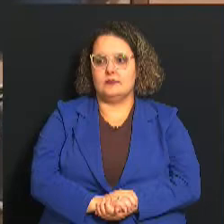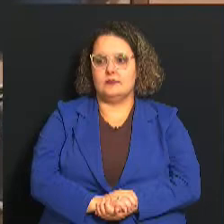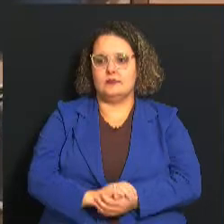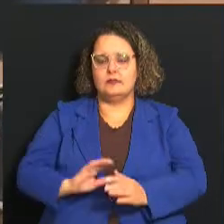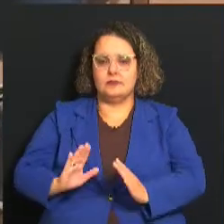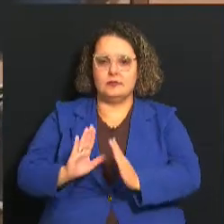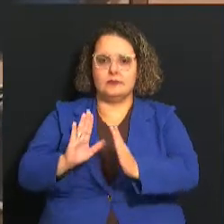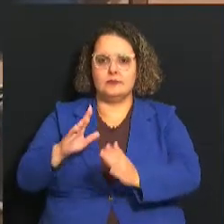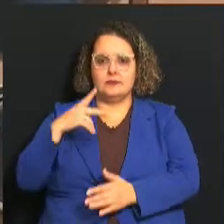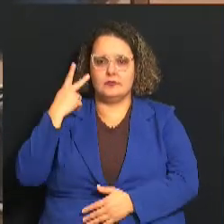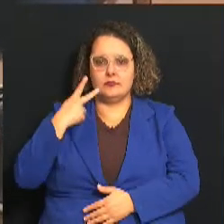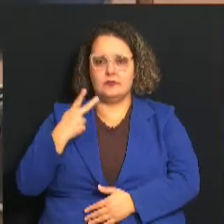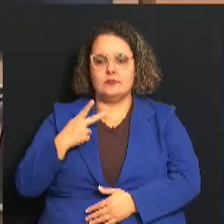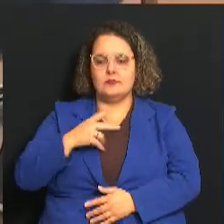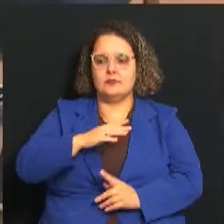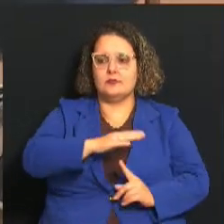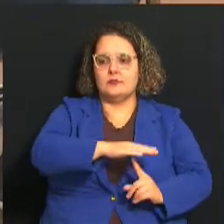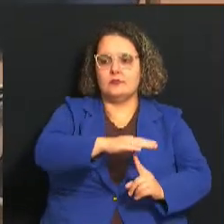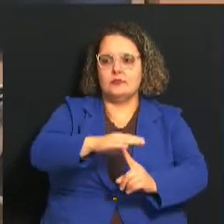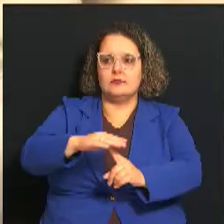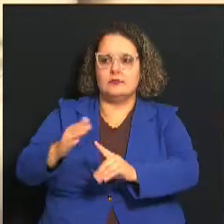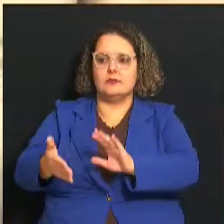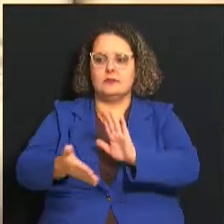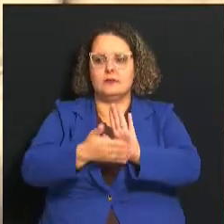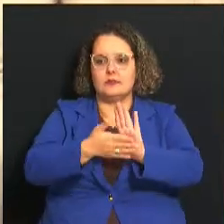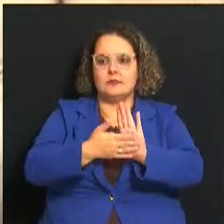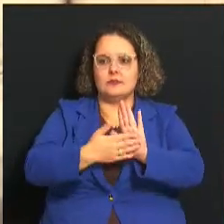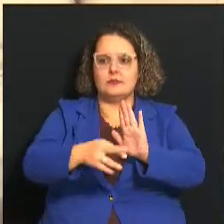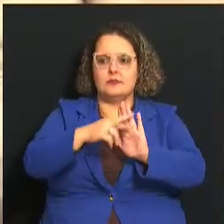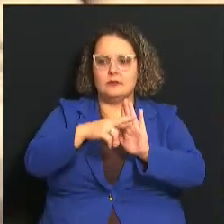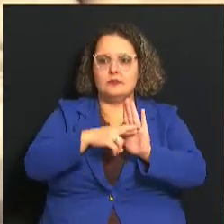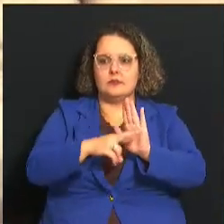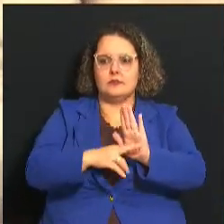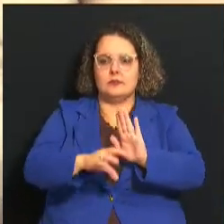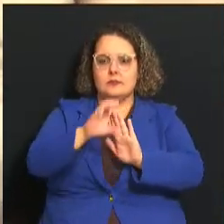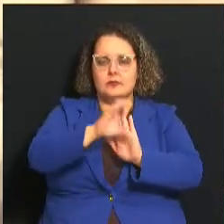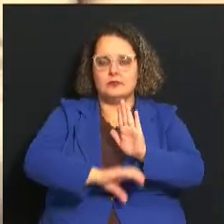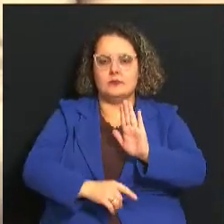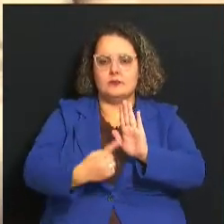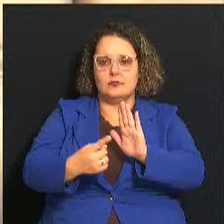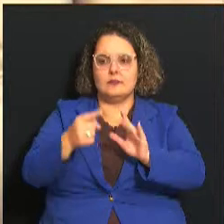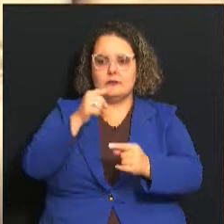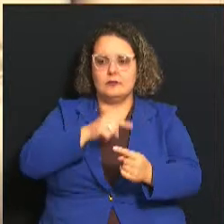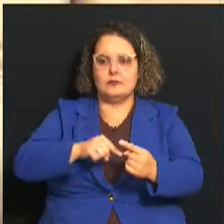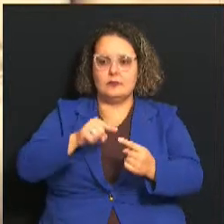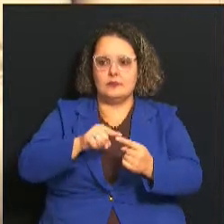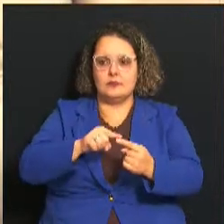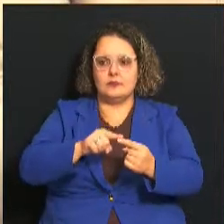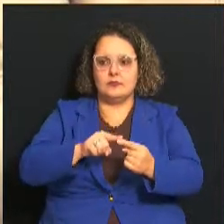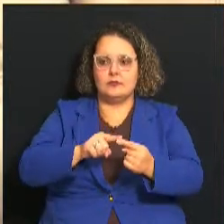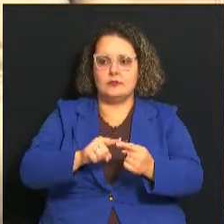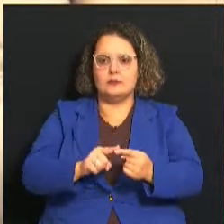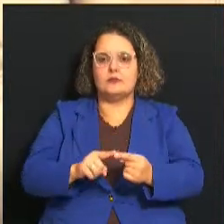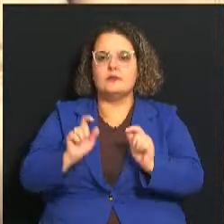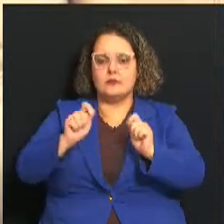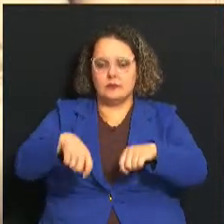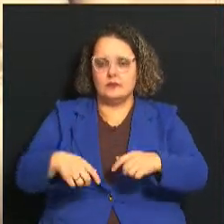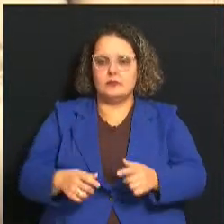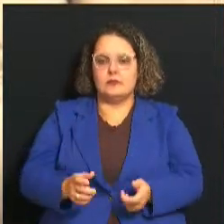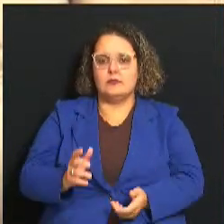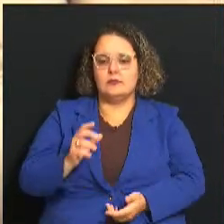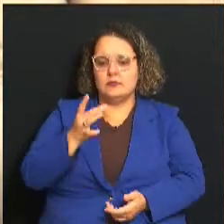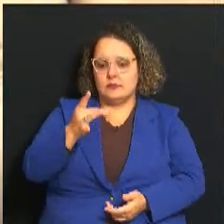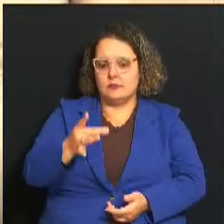Parlamentar Ambientalista. Proposta de regimento. Capítulo 1. Objetivo, vigência e competência.